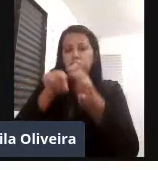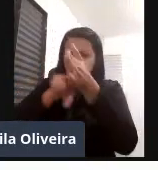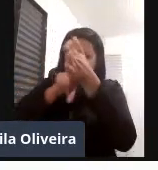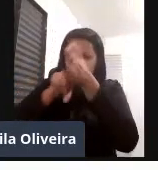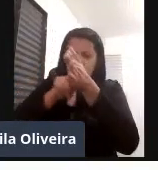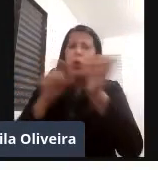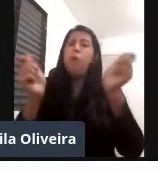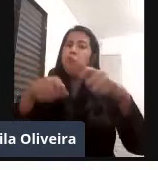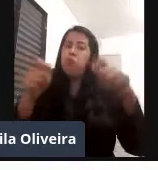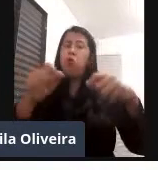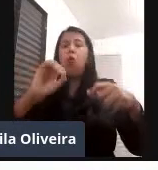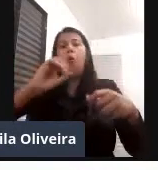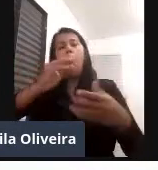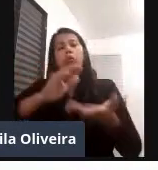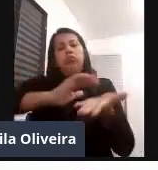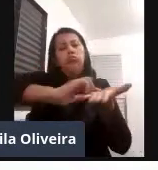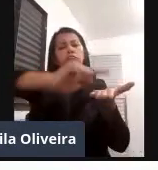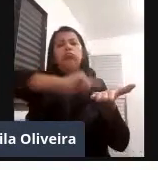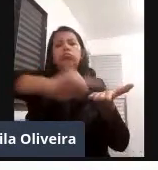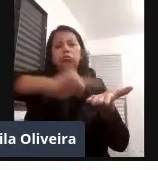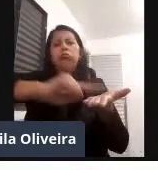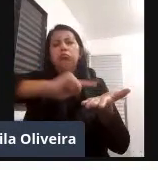um tablet, assim, qualquer